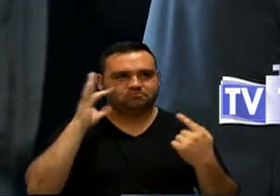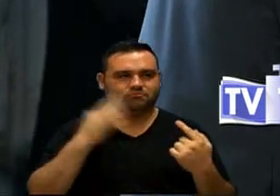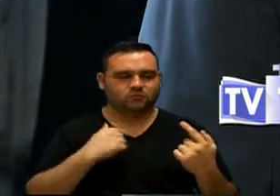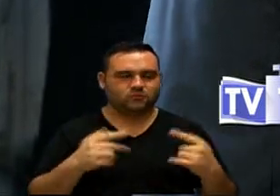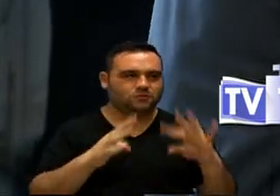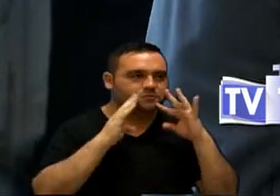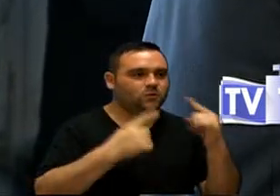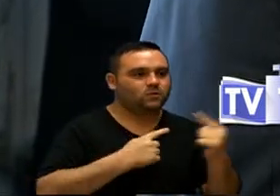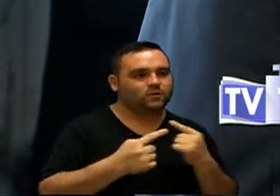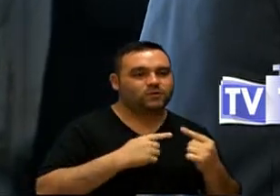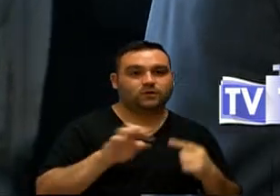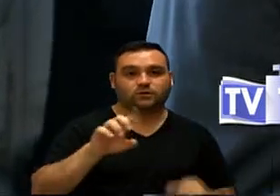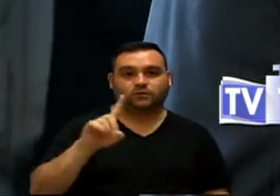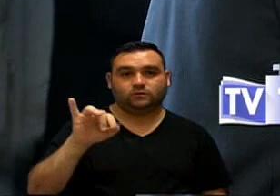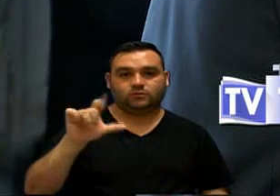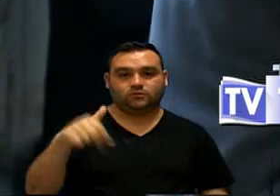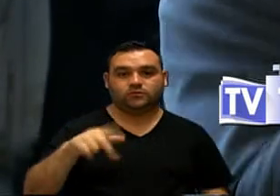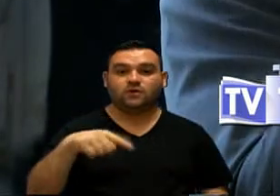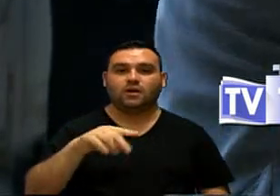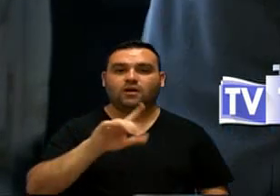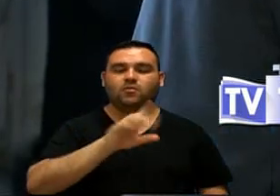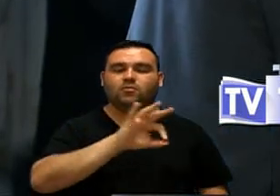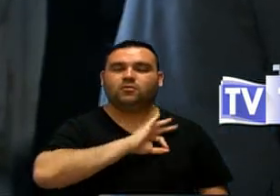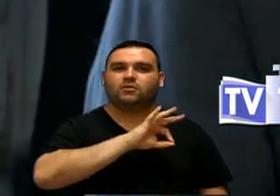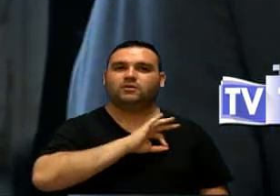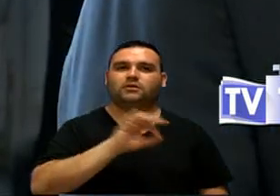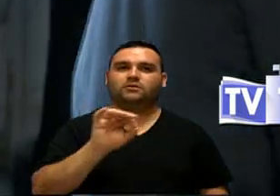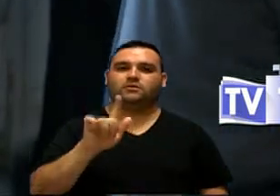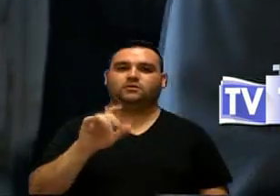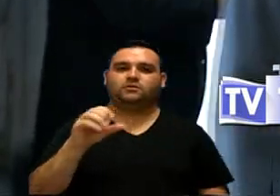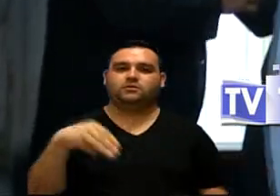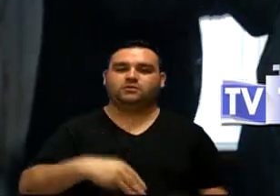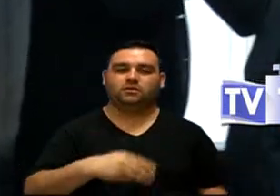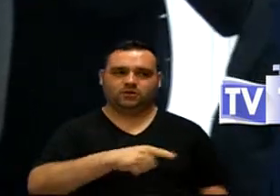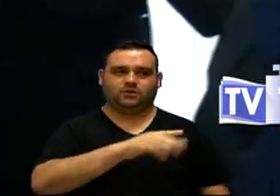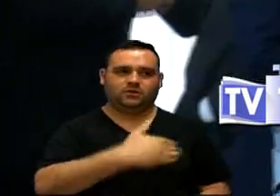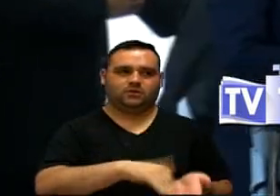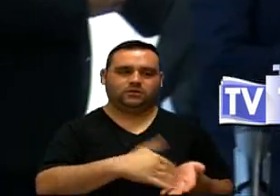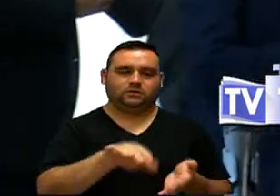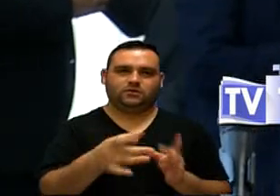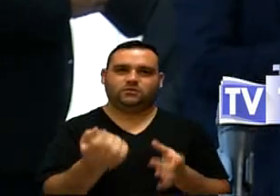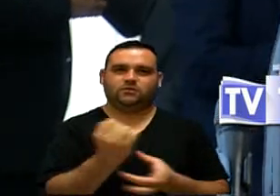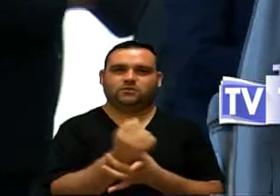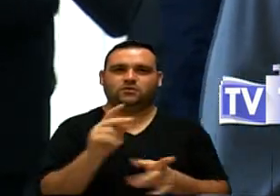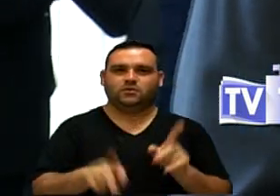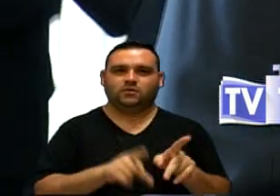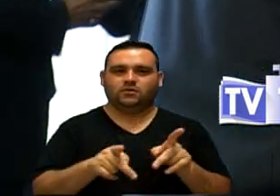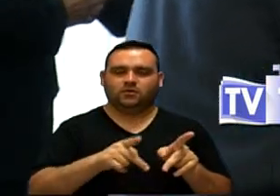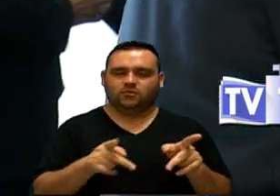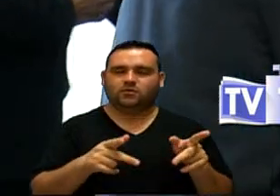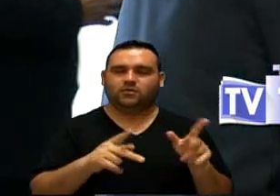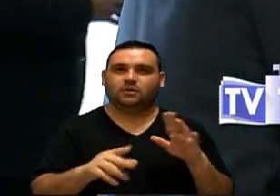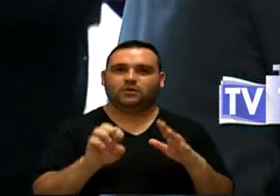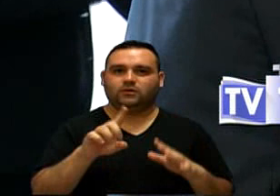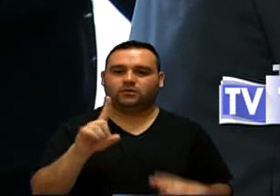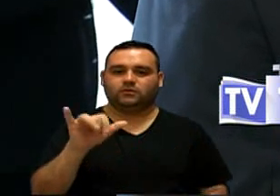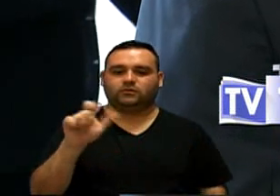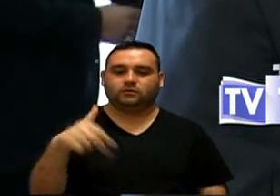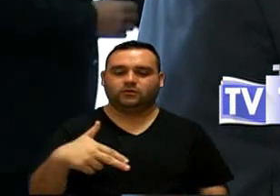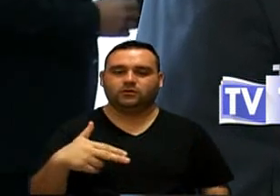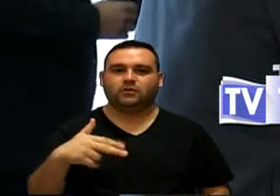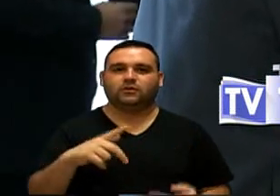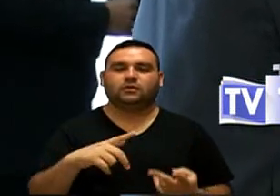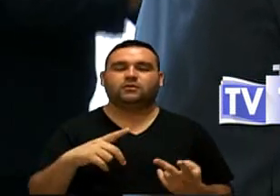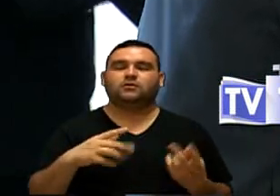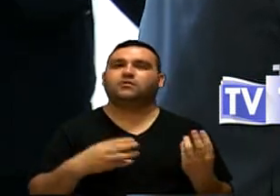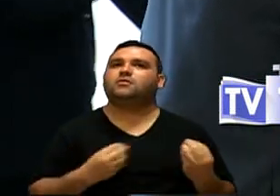atendendo. O Edilson Rosa é GCM, Vossa Excelência, que foi secretário de Segurança Pública da nossa cidade. O Edilson, vereador Luiz